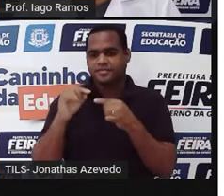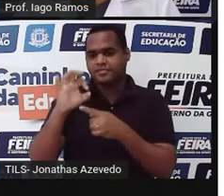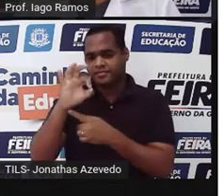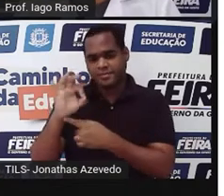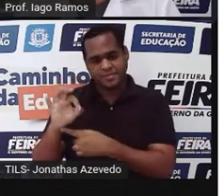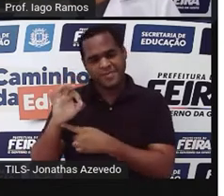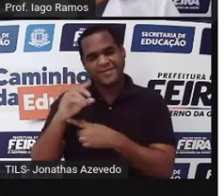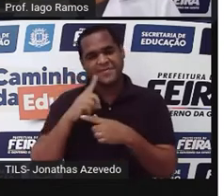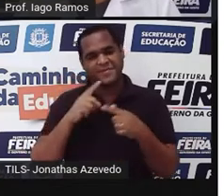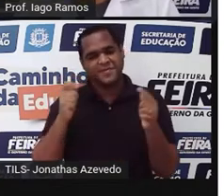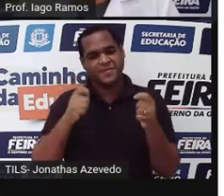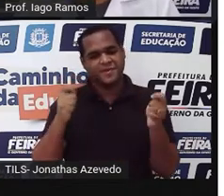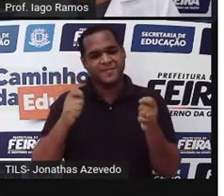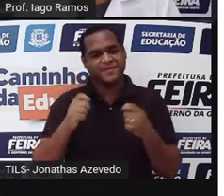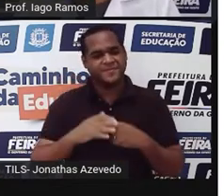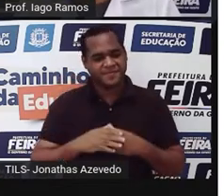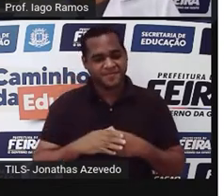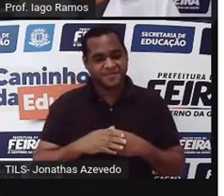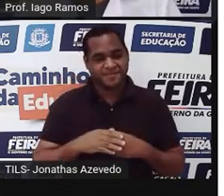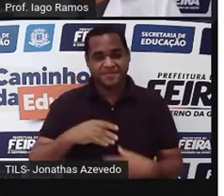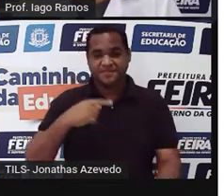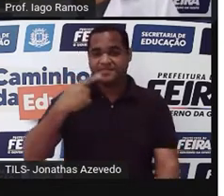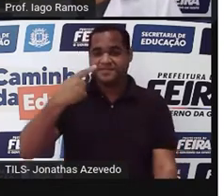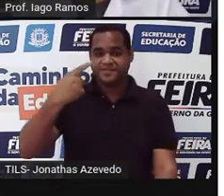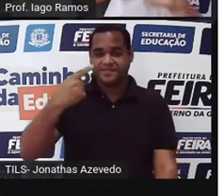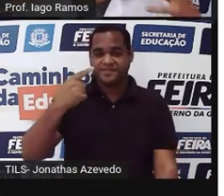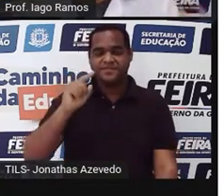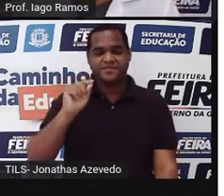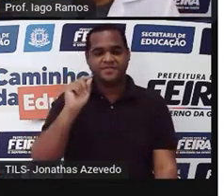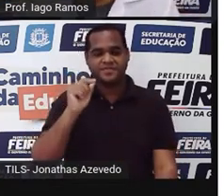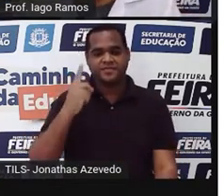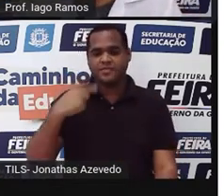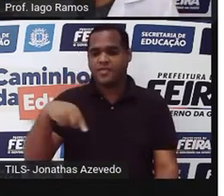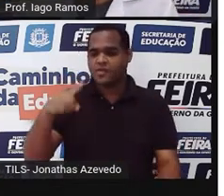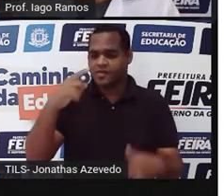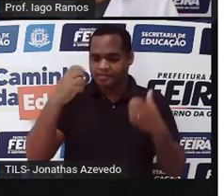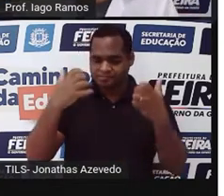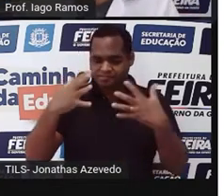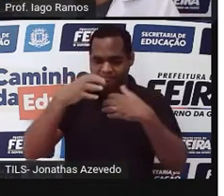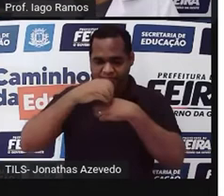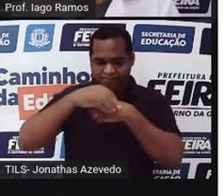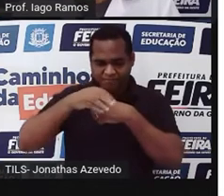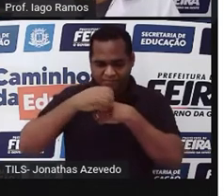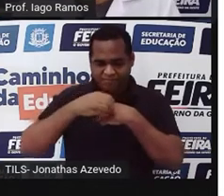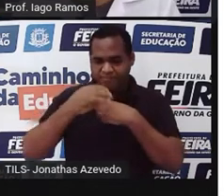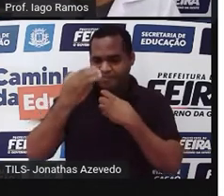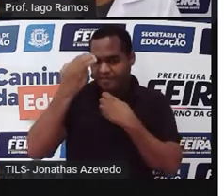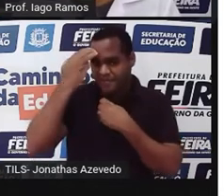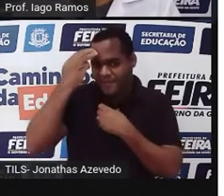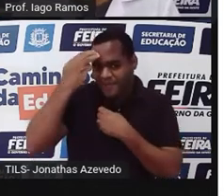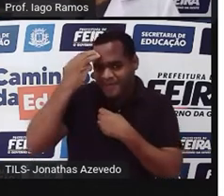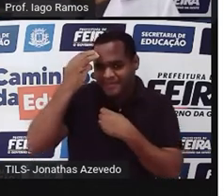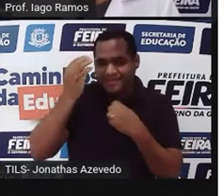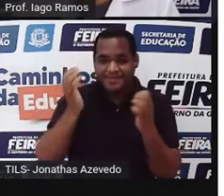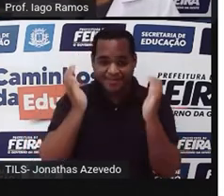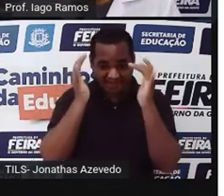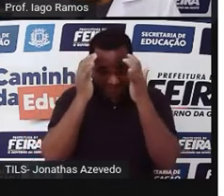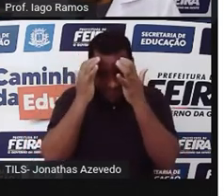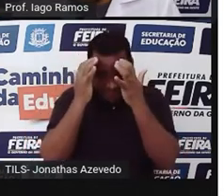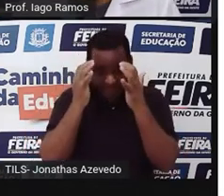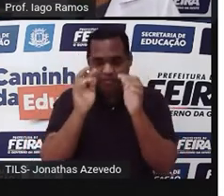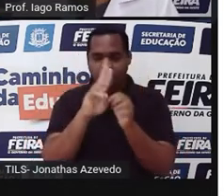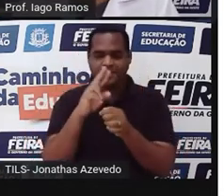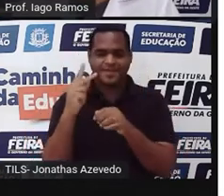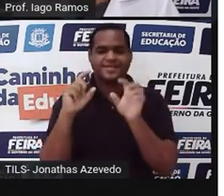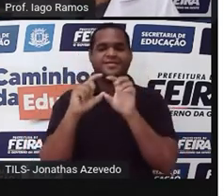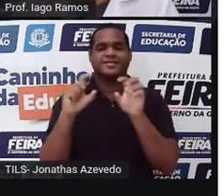certo é um Primeiro passo é a gente né trazer a nossa memória o nome desse assunto nós